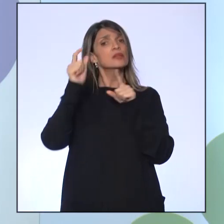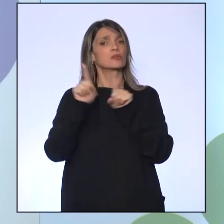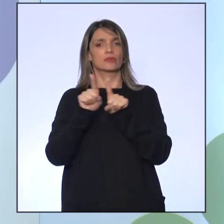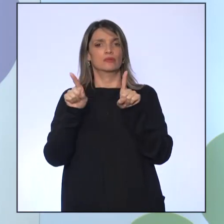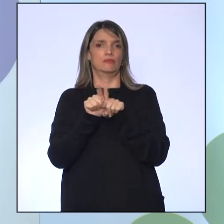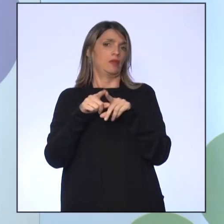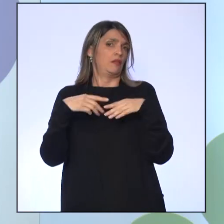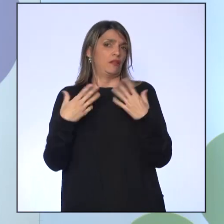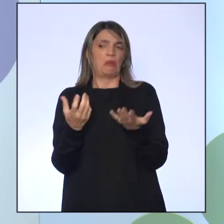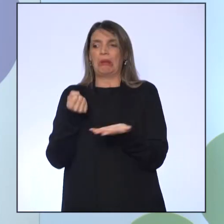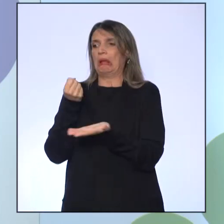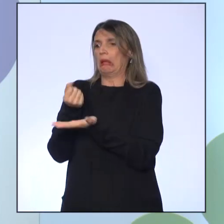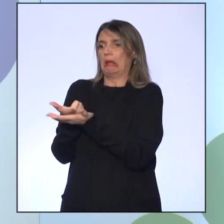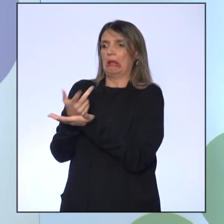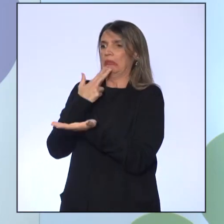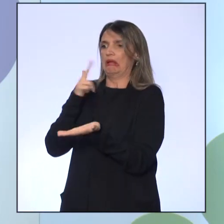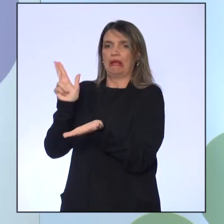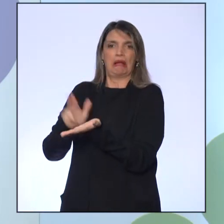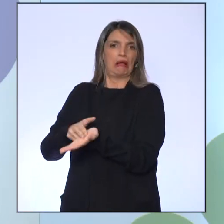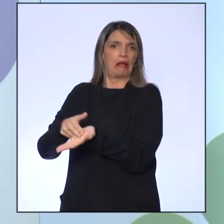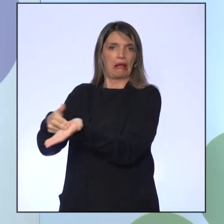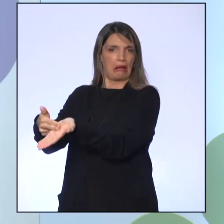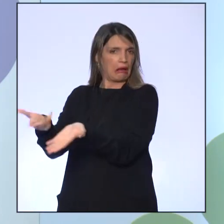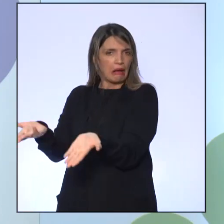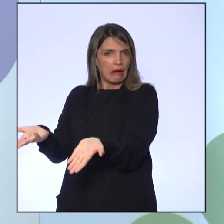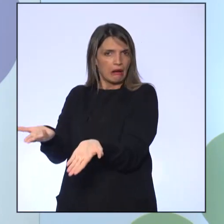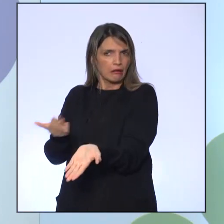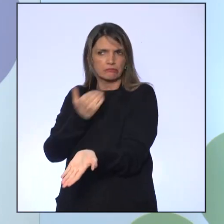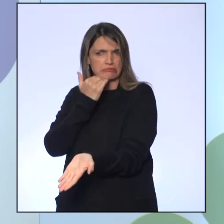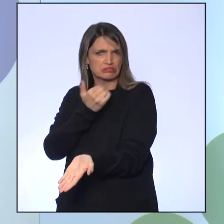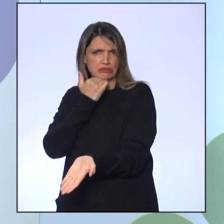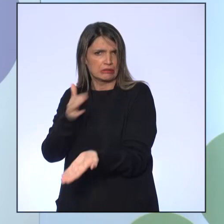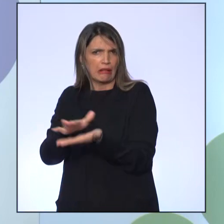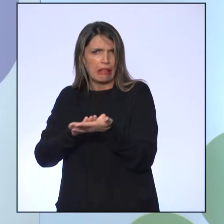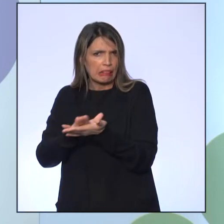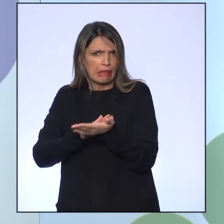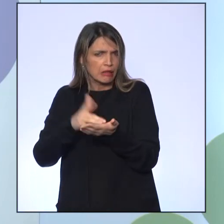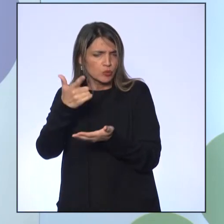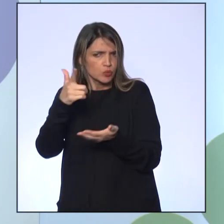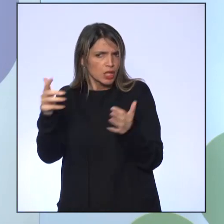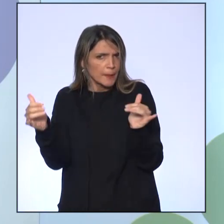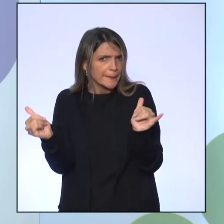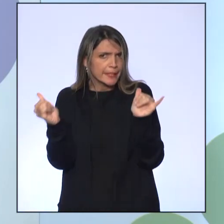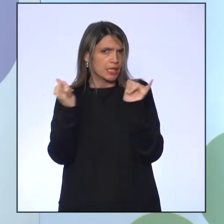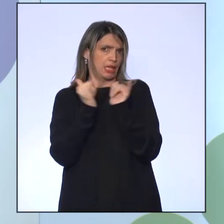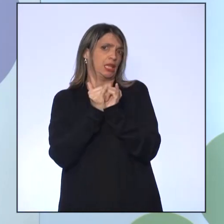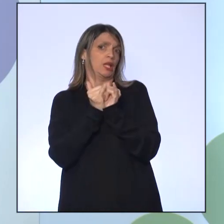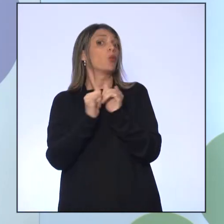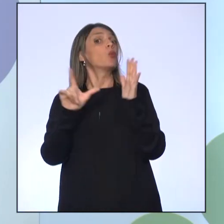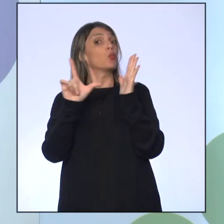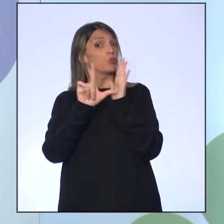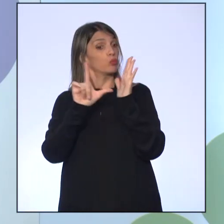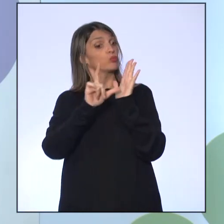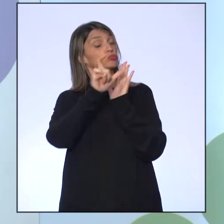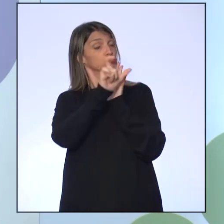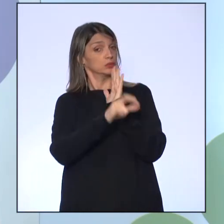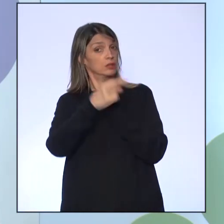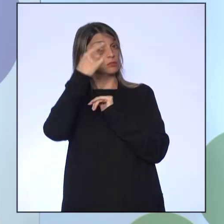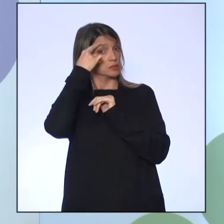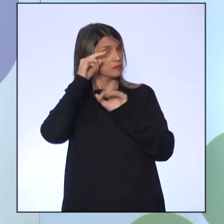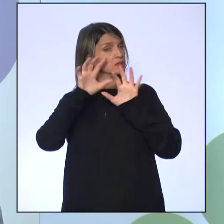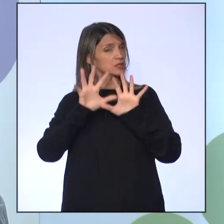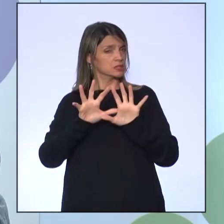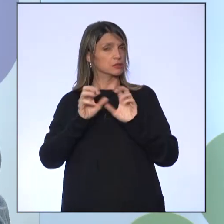adianta comprar cartinha de indulgência que não vai conseguir o perdão dessa forma. Esse era o posicionamento de Lutero.